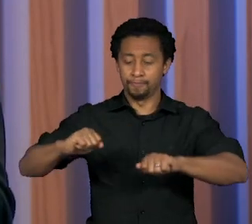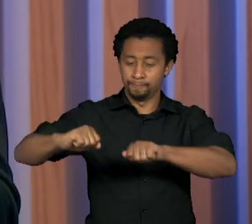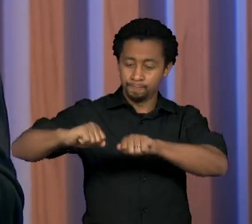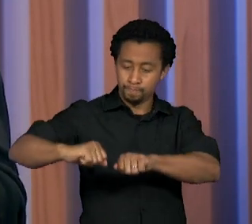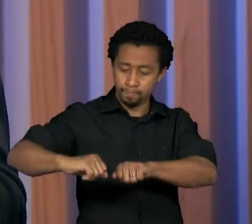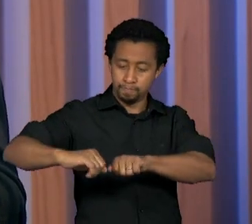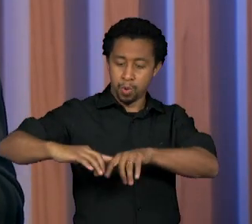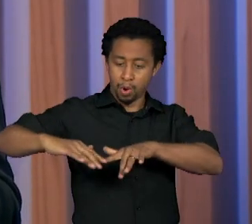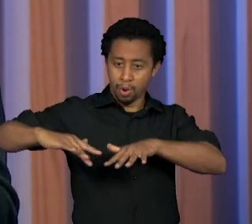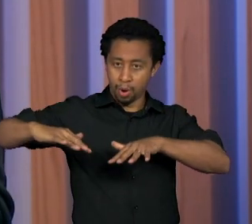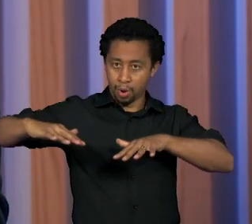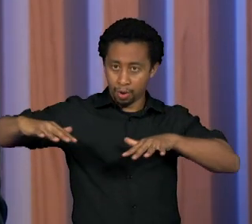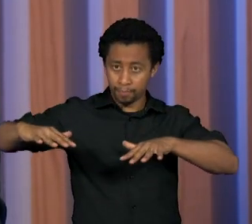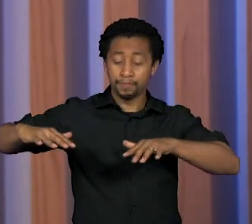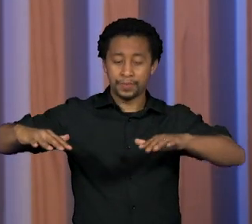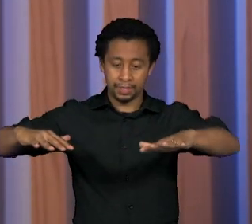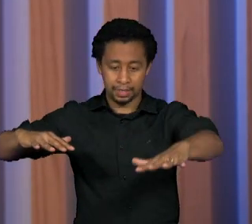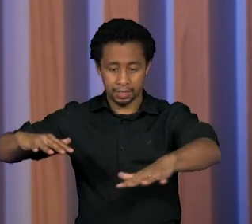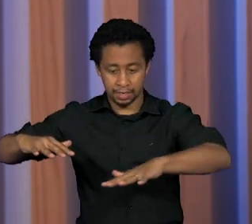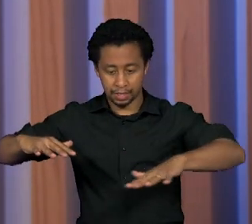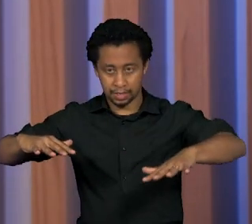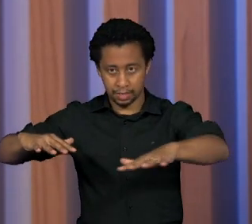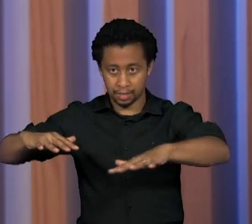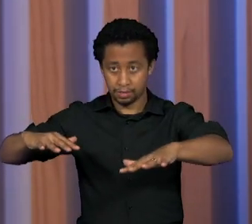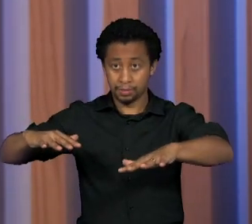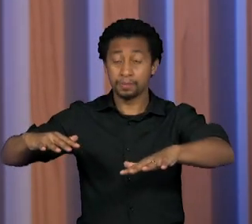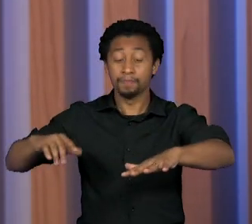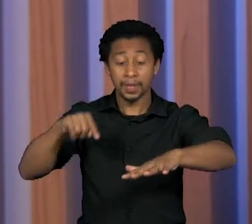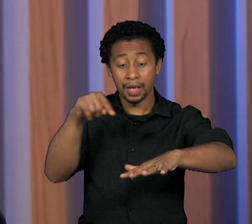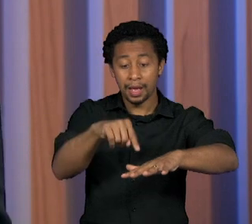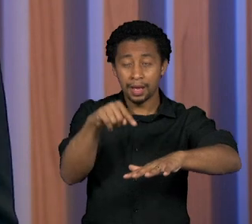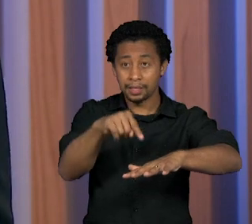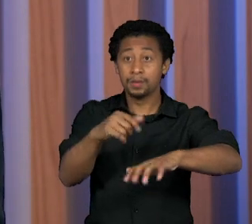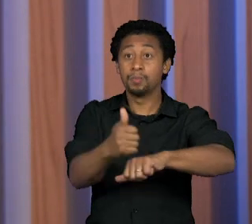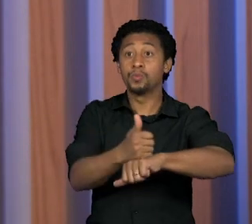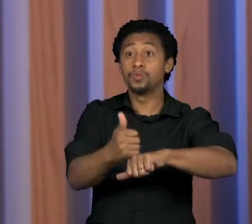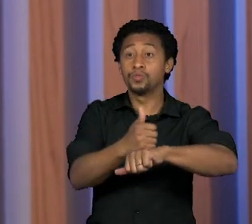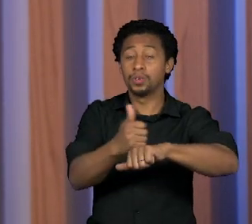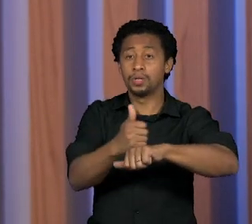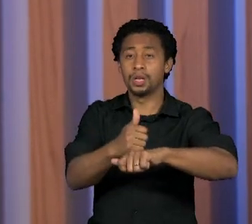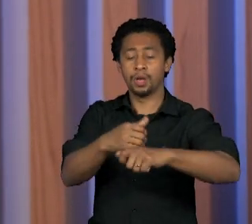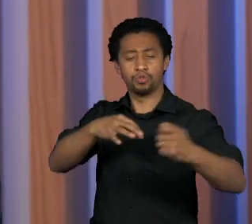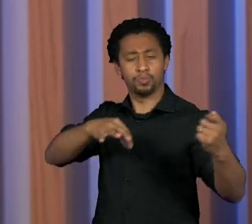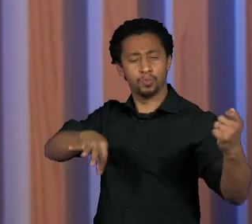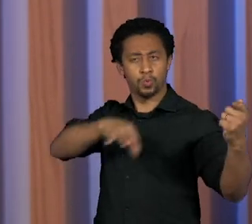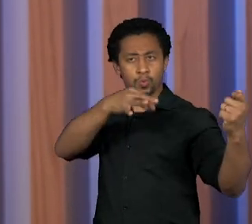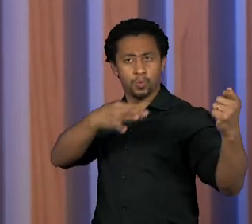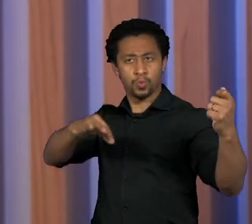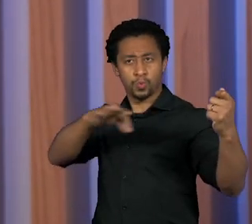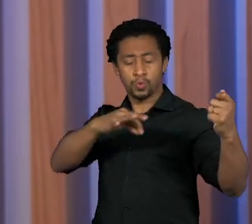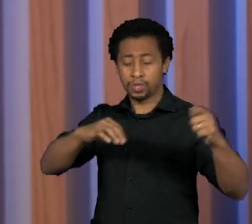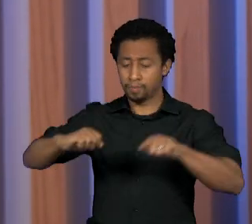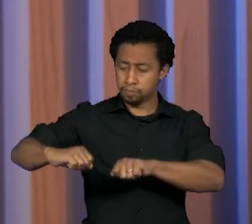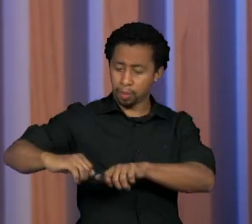um grupo de músicos que interagiam com as tragédias gregas ali na ocasião, né? Depois, quando o